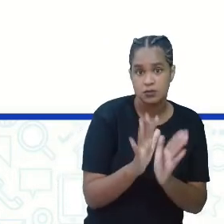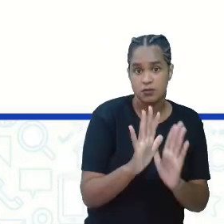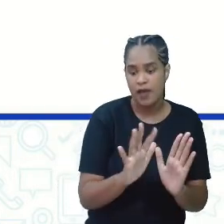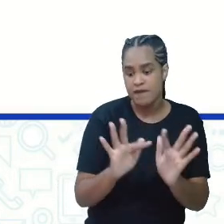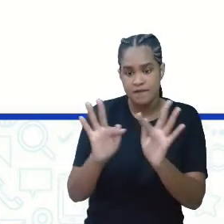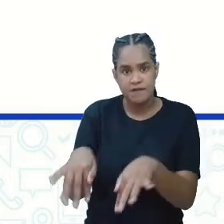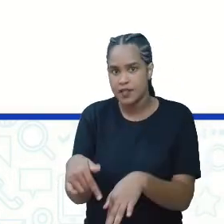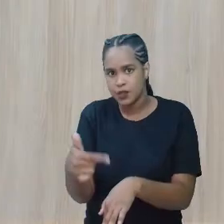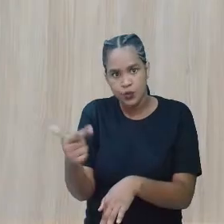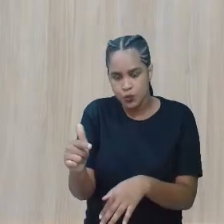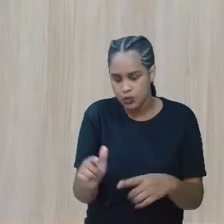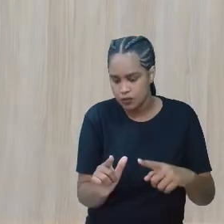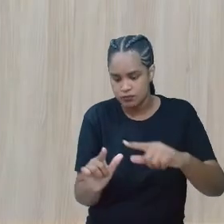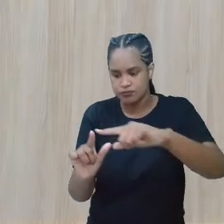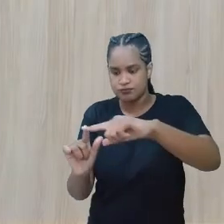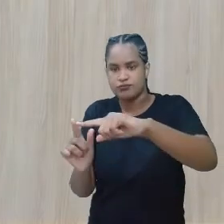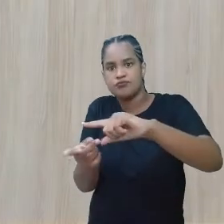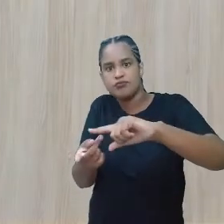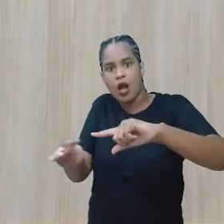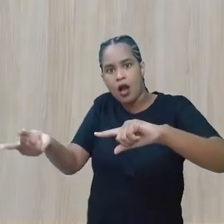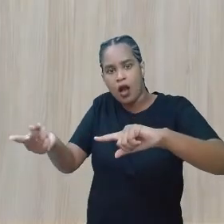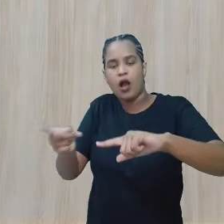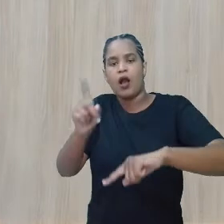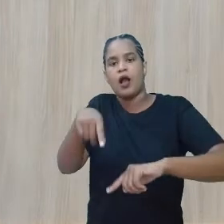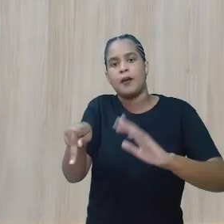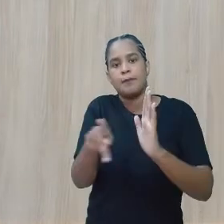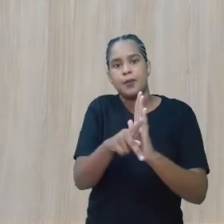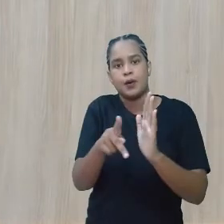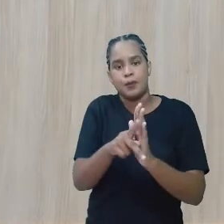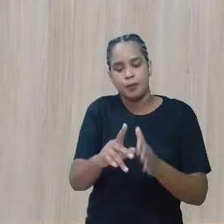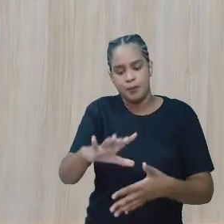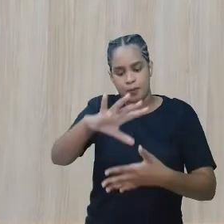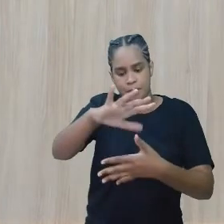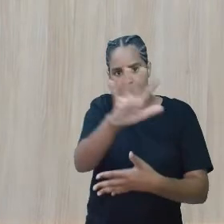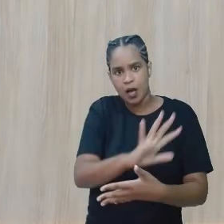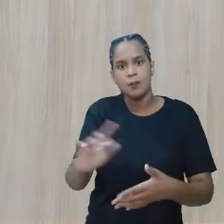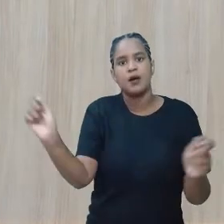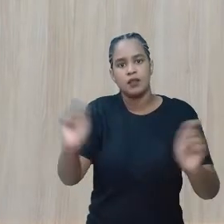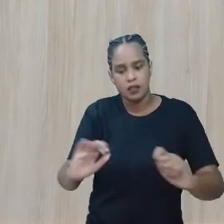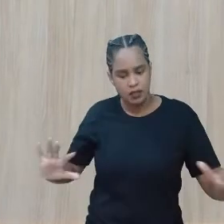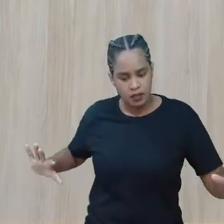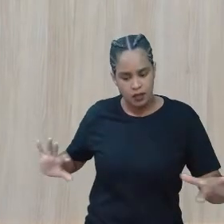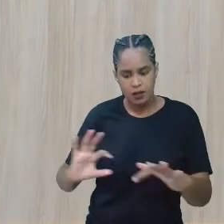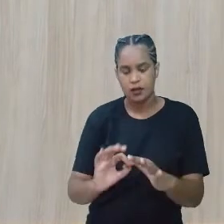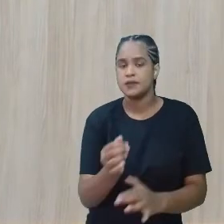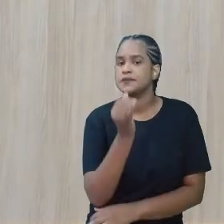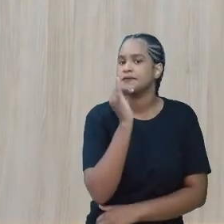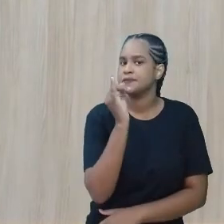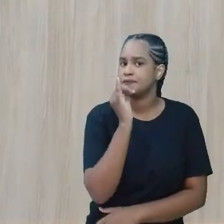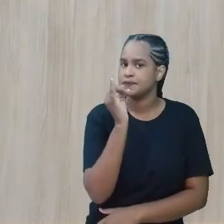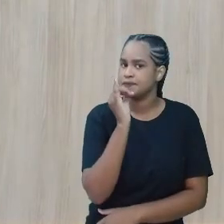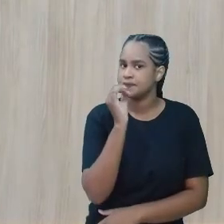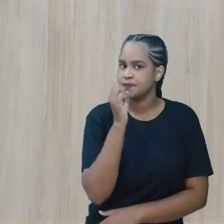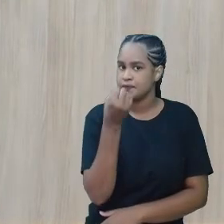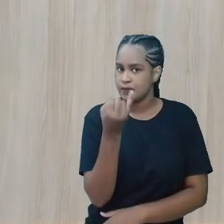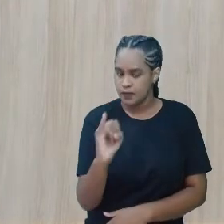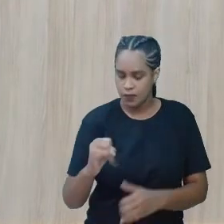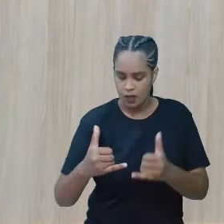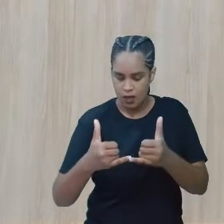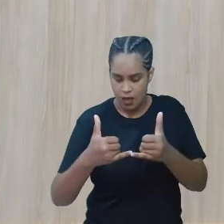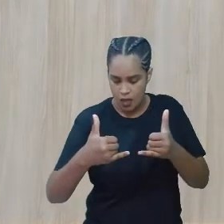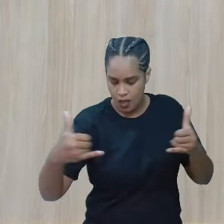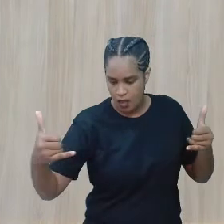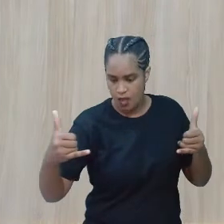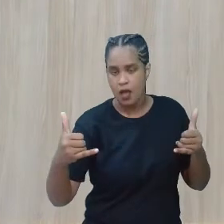pode associar isso em relação a um mapa, tá bom? Por exemplo, se eu coloco uma reta, então eu estou